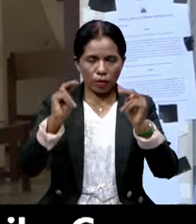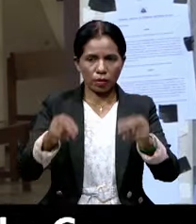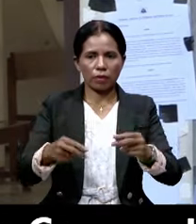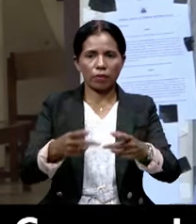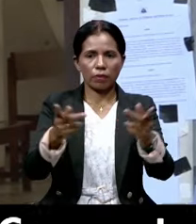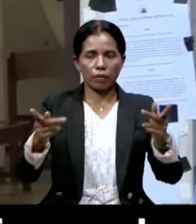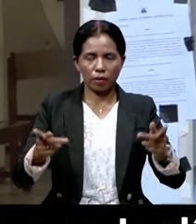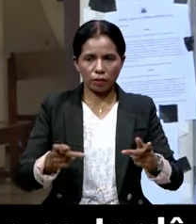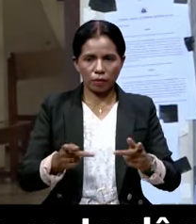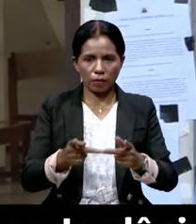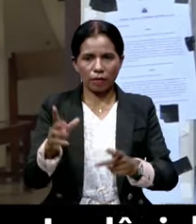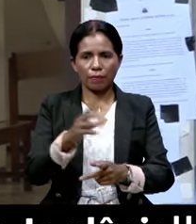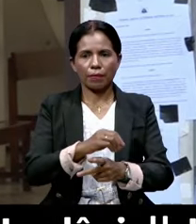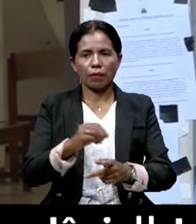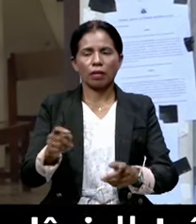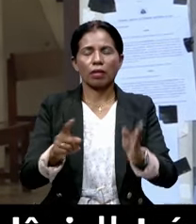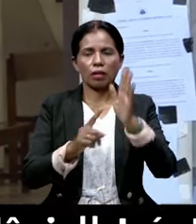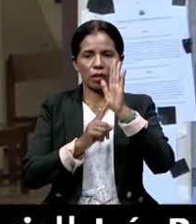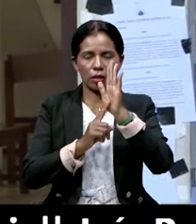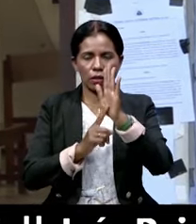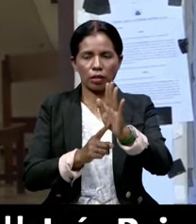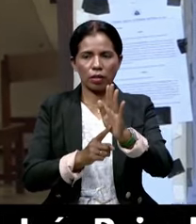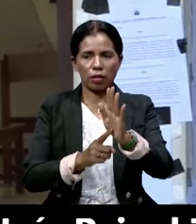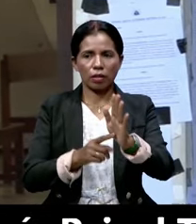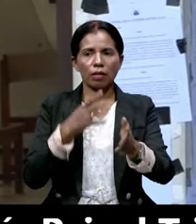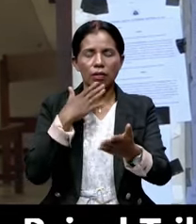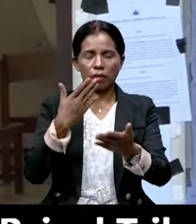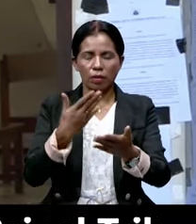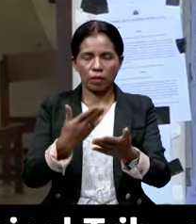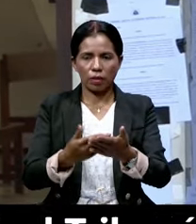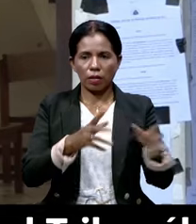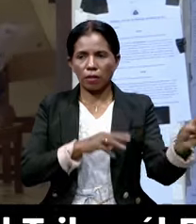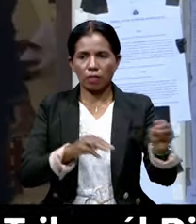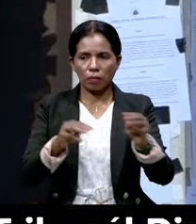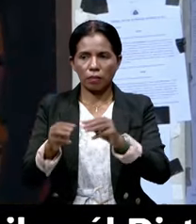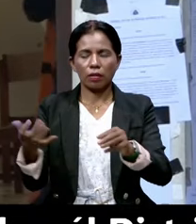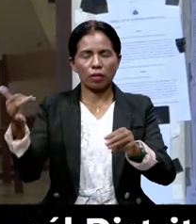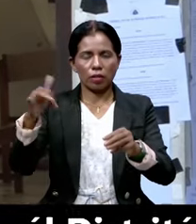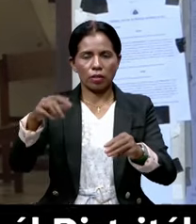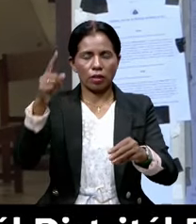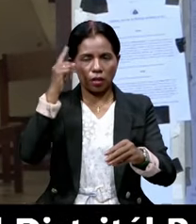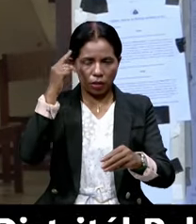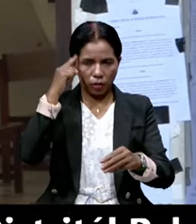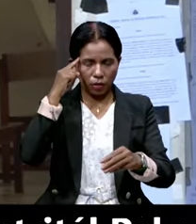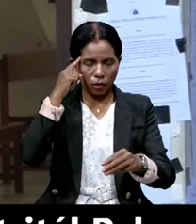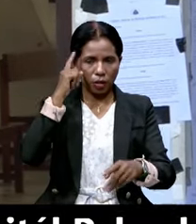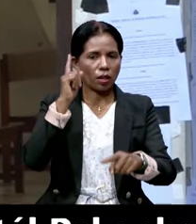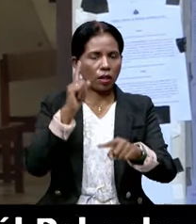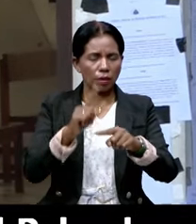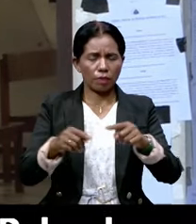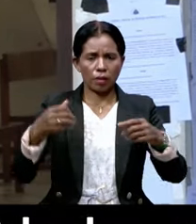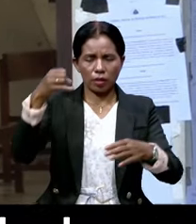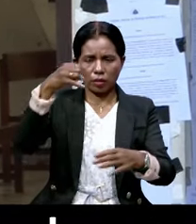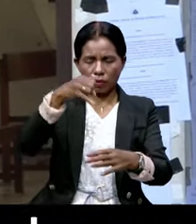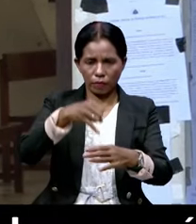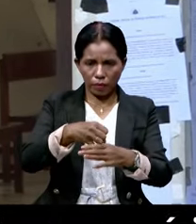espaço juvenil, pode sair forma saudável, muda sirania mentalidade, atula bele envolve